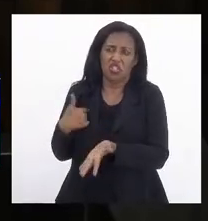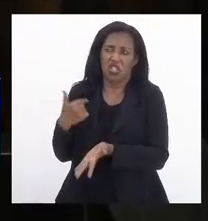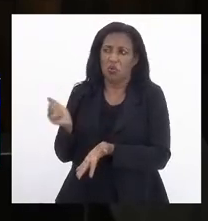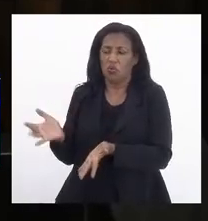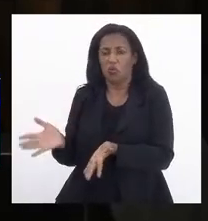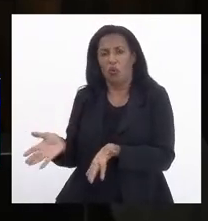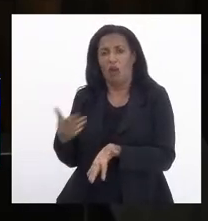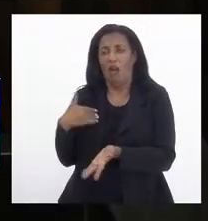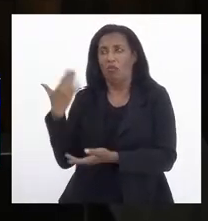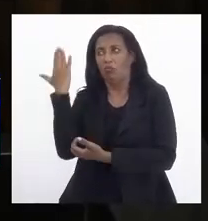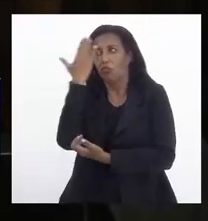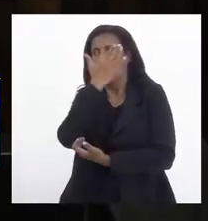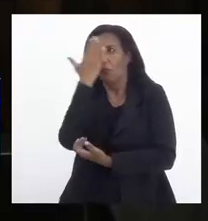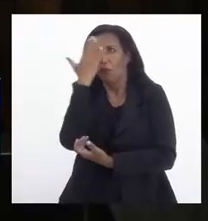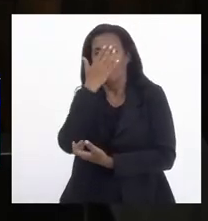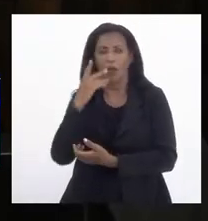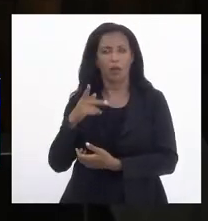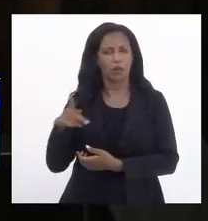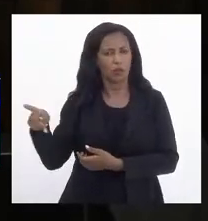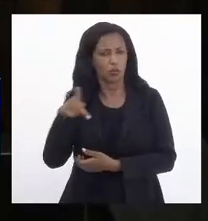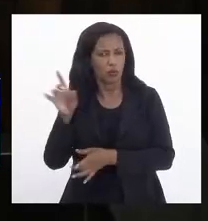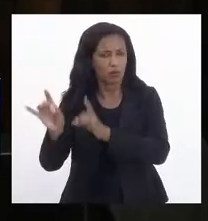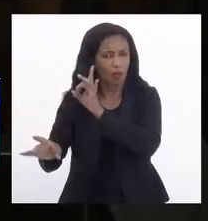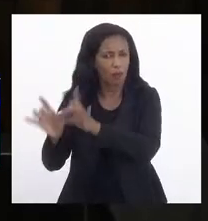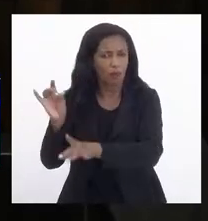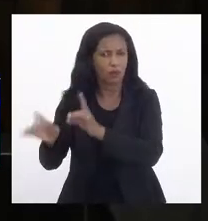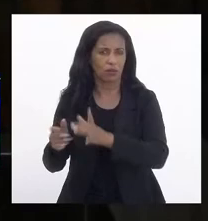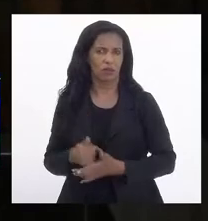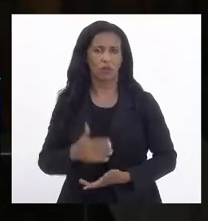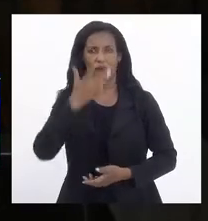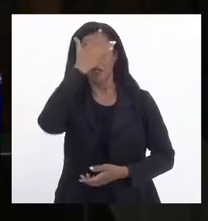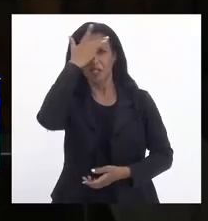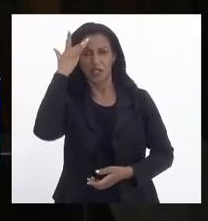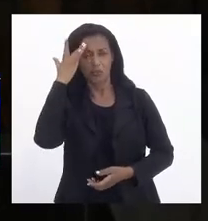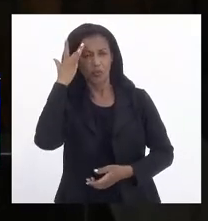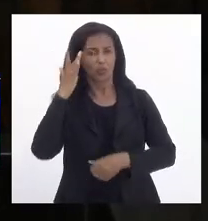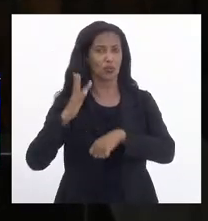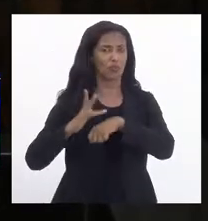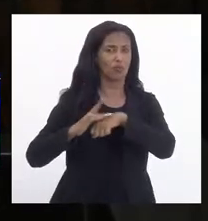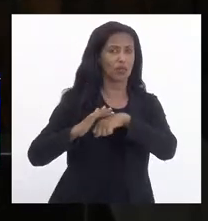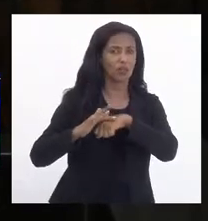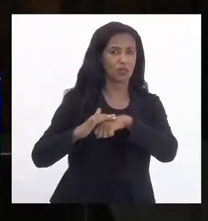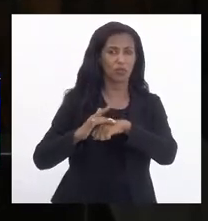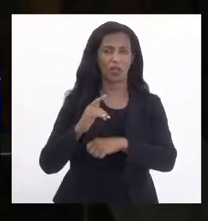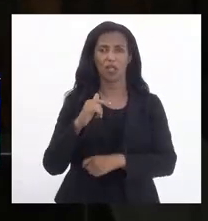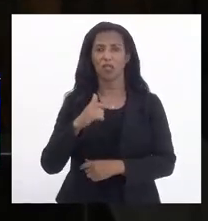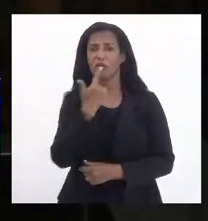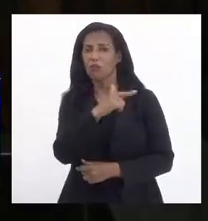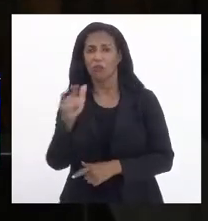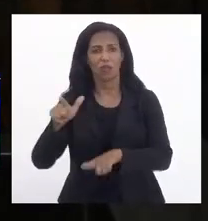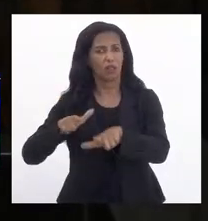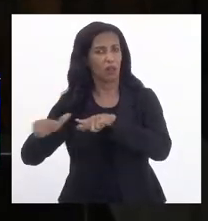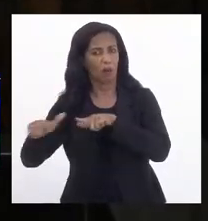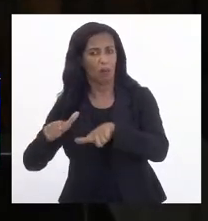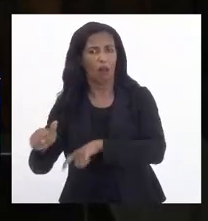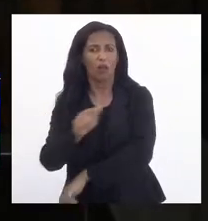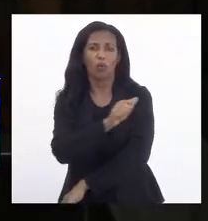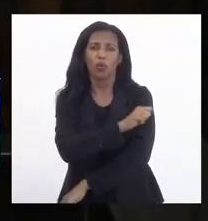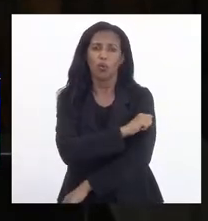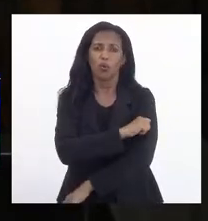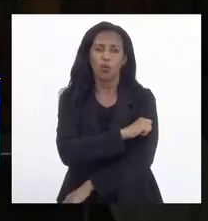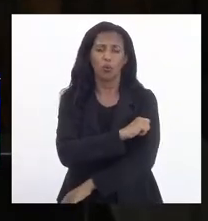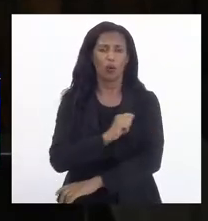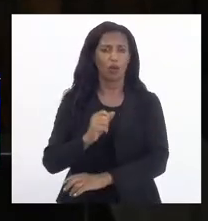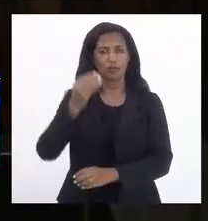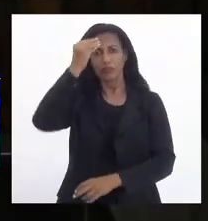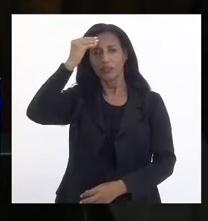se não estivesse vendo que os professores estão se exonerando, que as pessoas estão adoecendo porque não têm condições de trabalho, que os alunos estão evadindo,